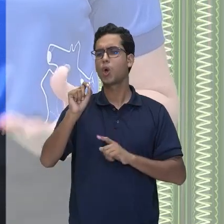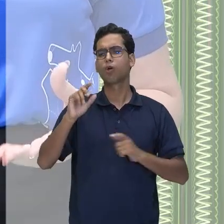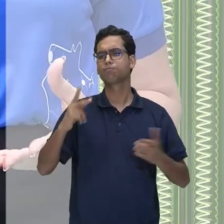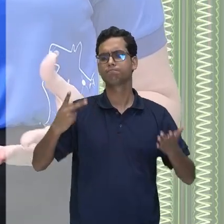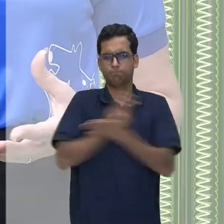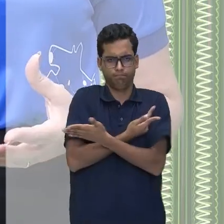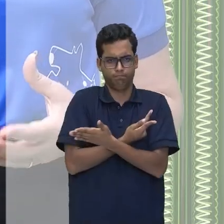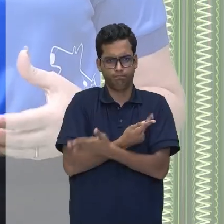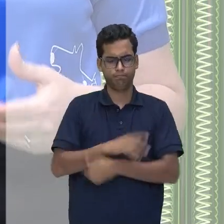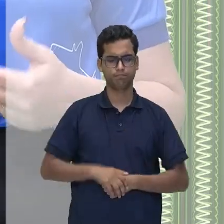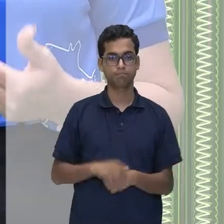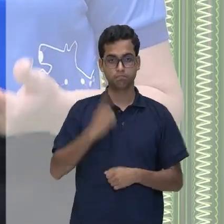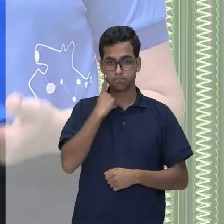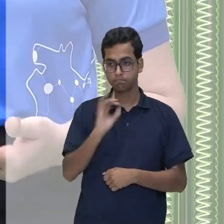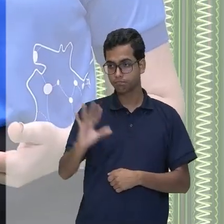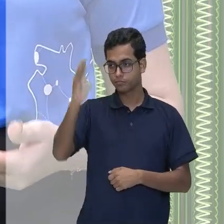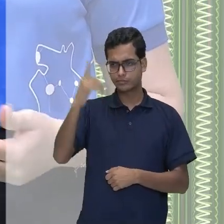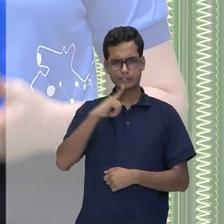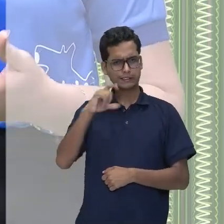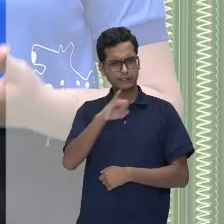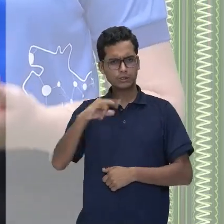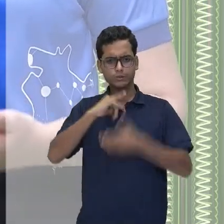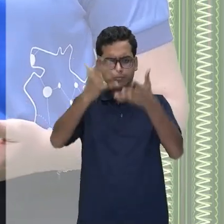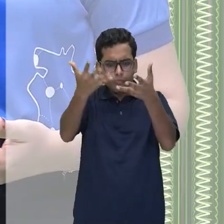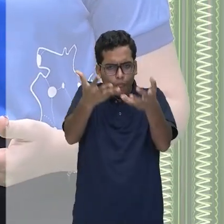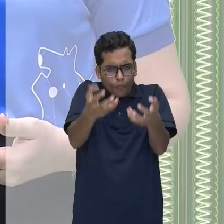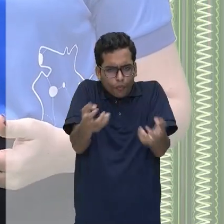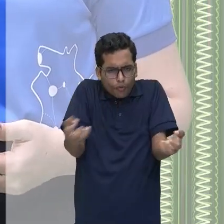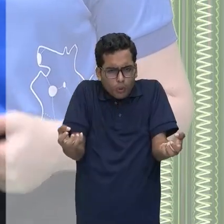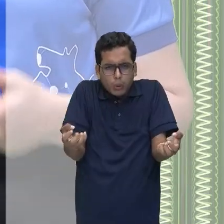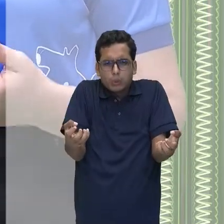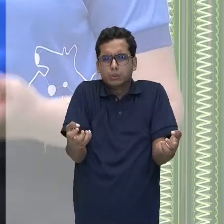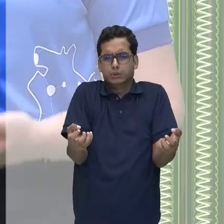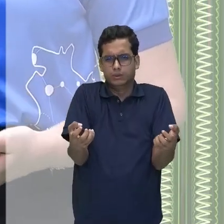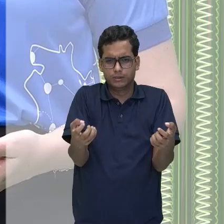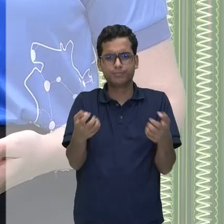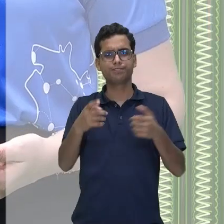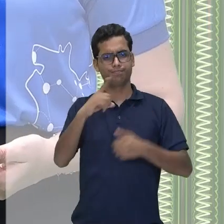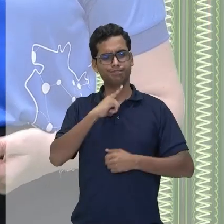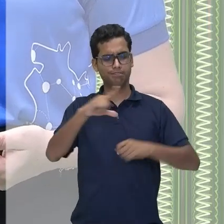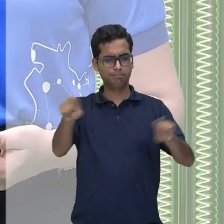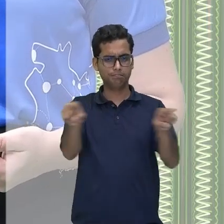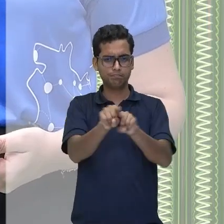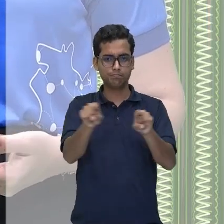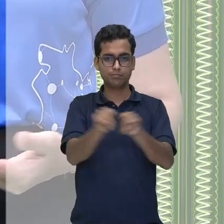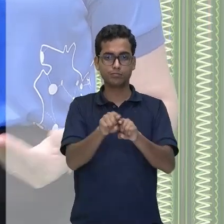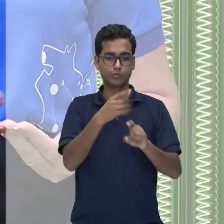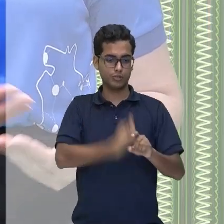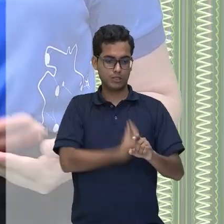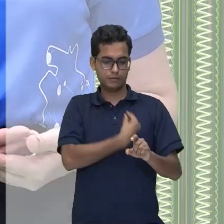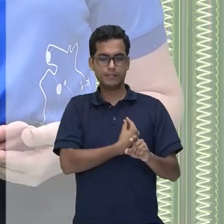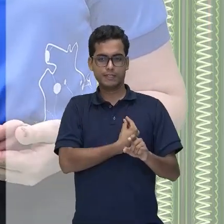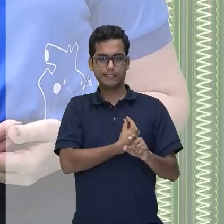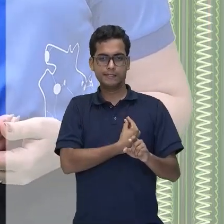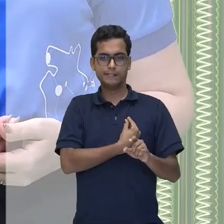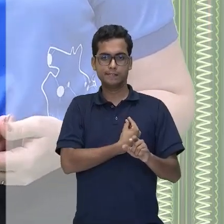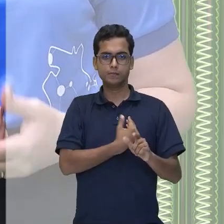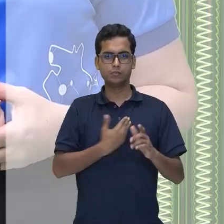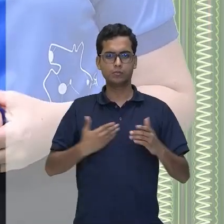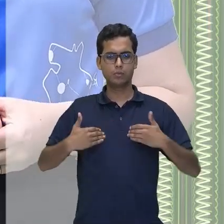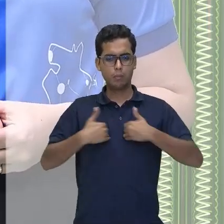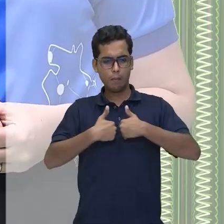nós temos aí uma seca extrema, logicamente, a gente vai ter uma perda de biodiversidade, como os